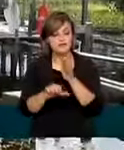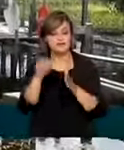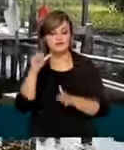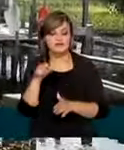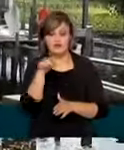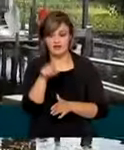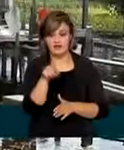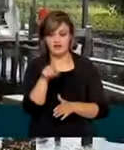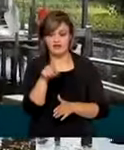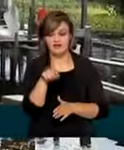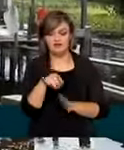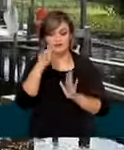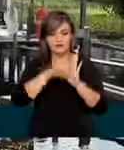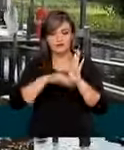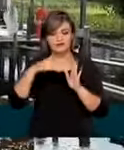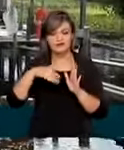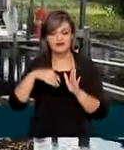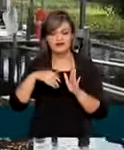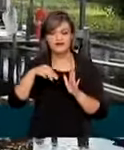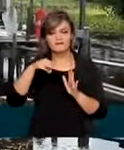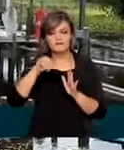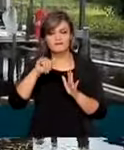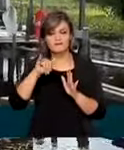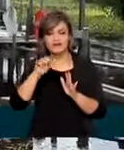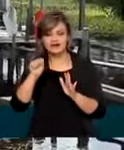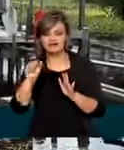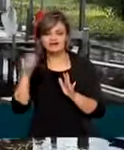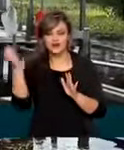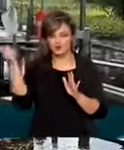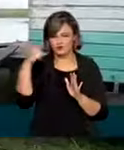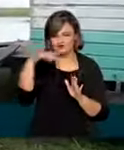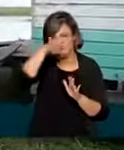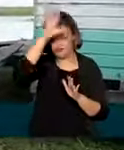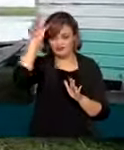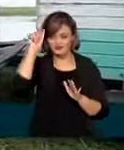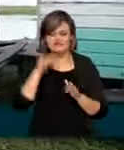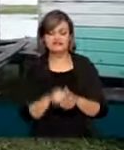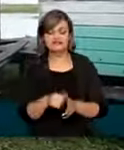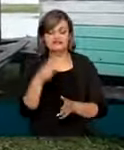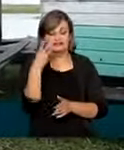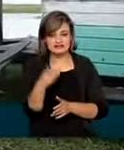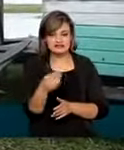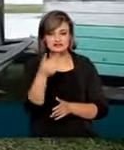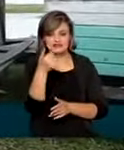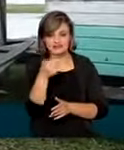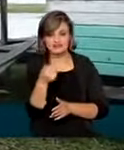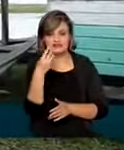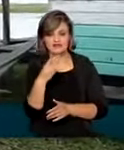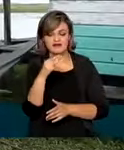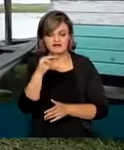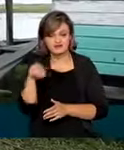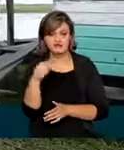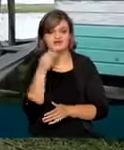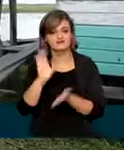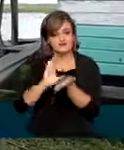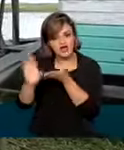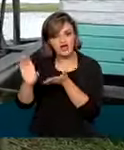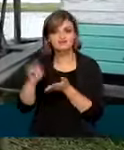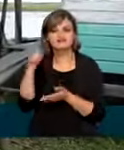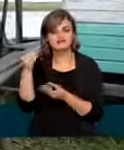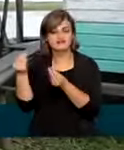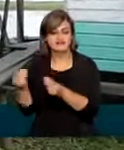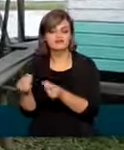do programa Mais Luz para a Amazônia, 386 milhões de reais estão sendo investidos para